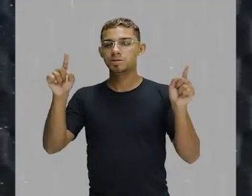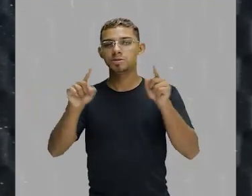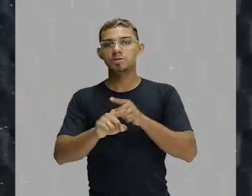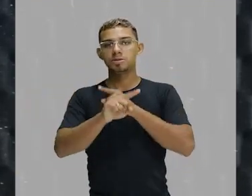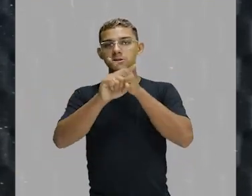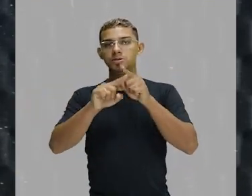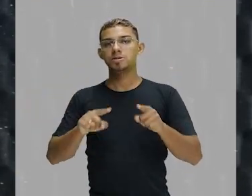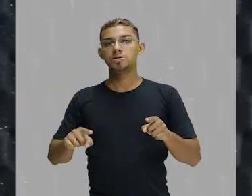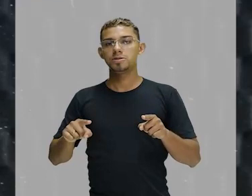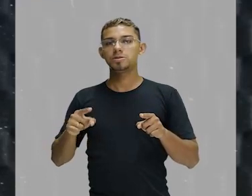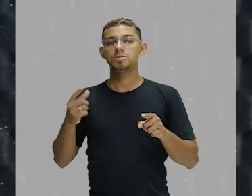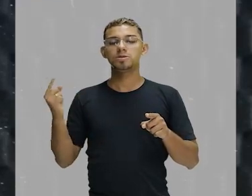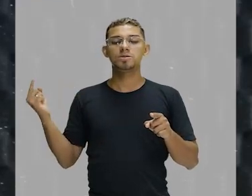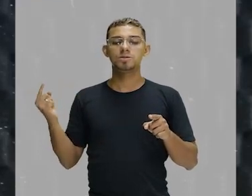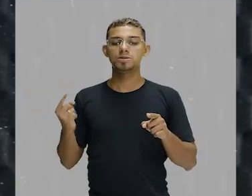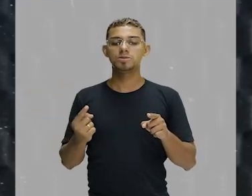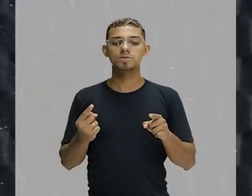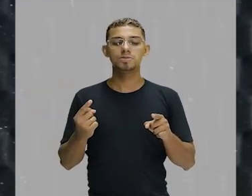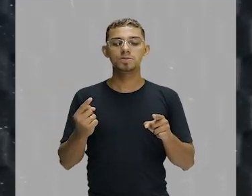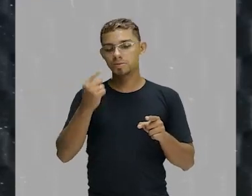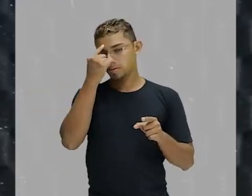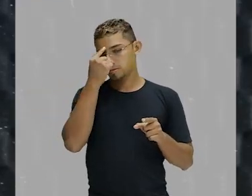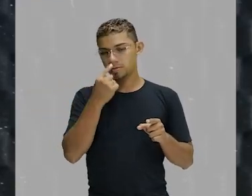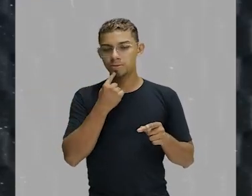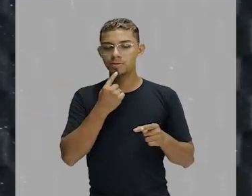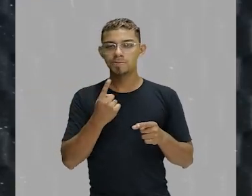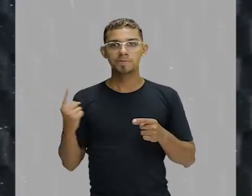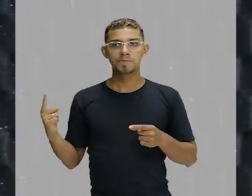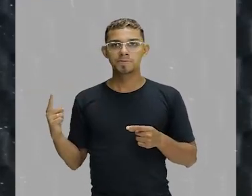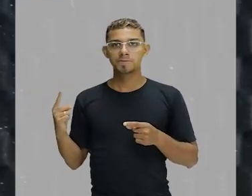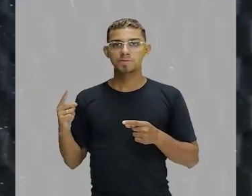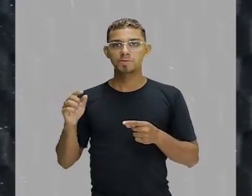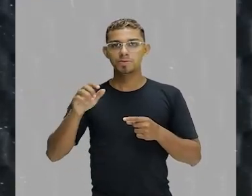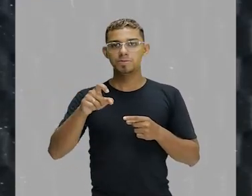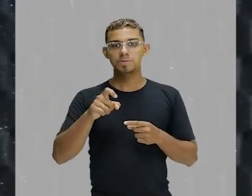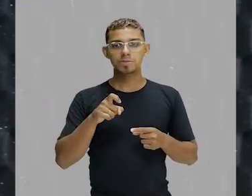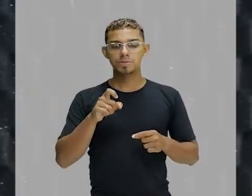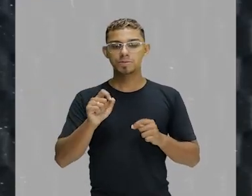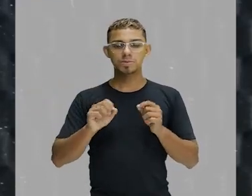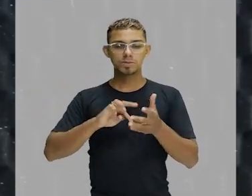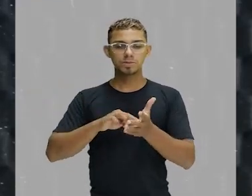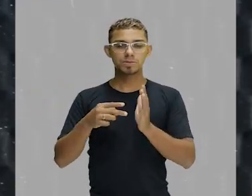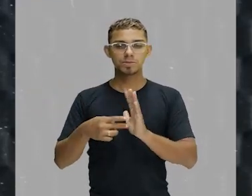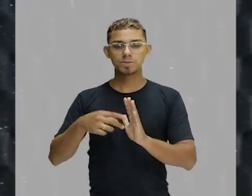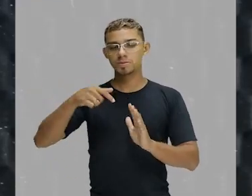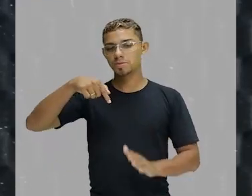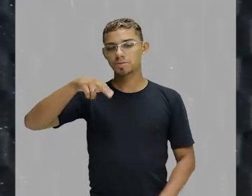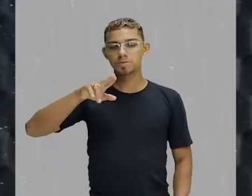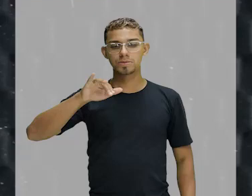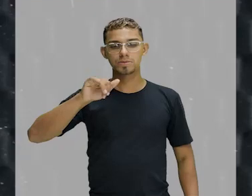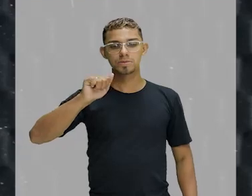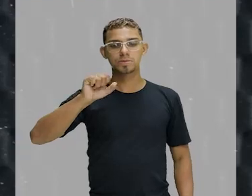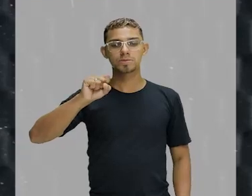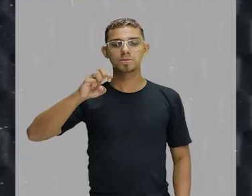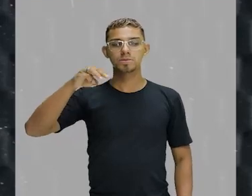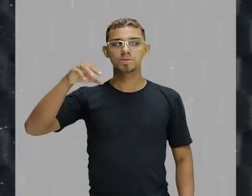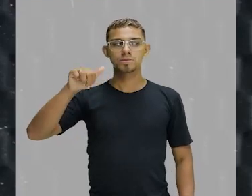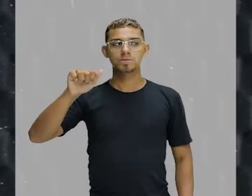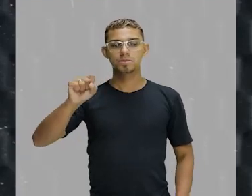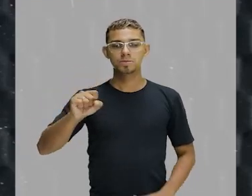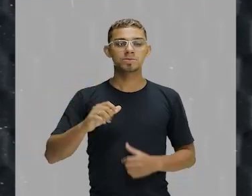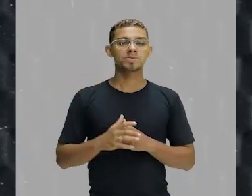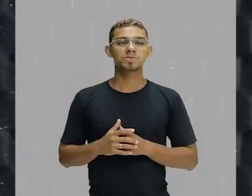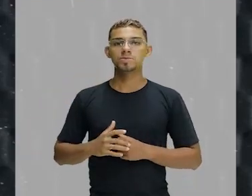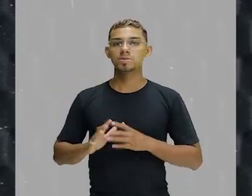aqui, certo? E esse formato de X é chamado de quiasma, certo? São os